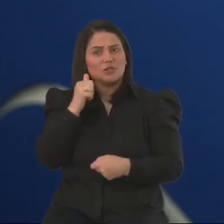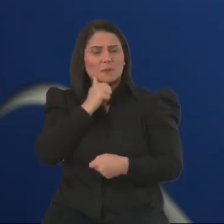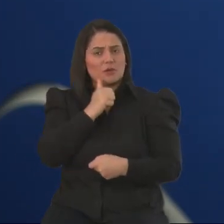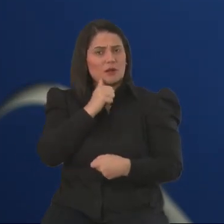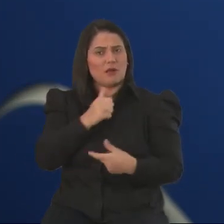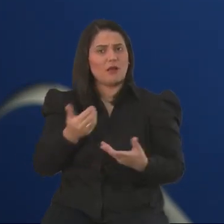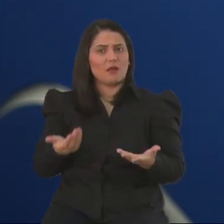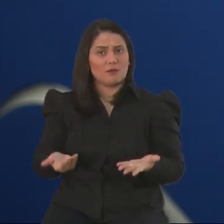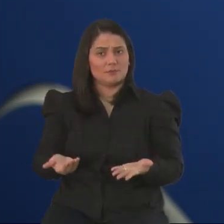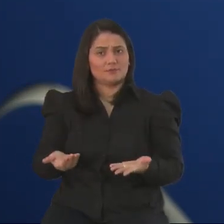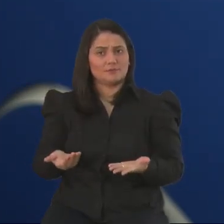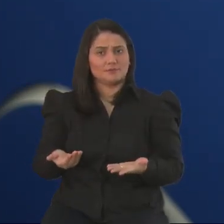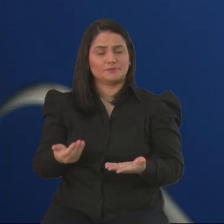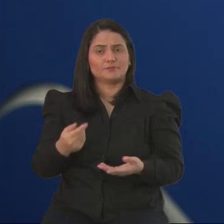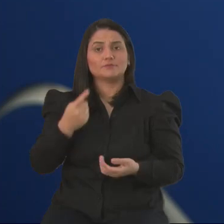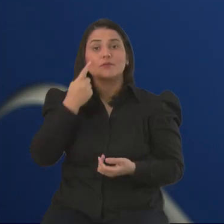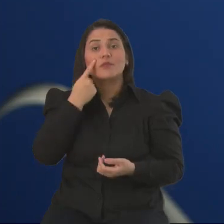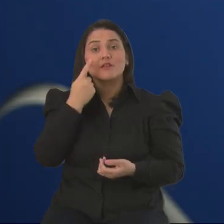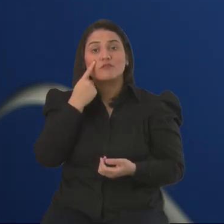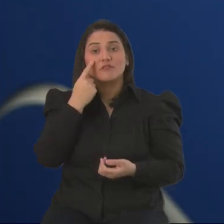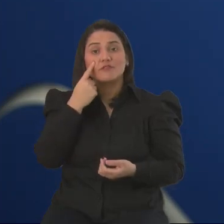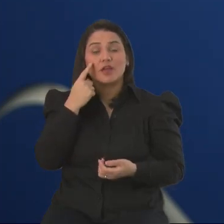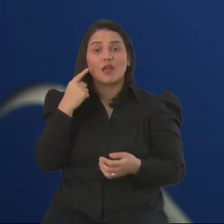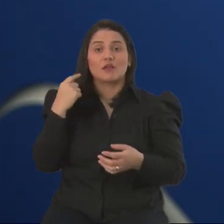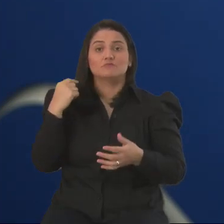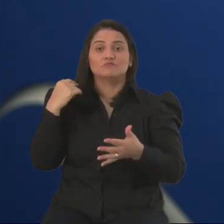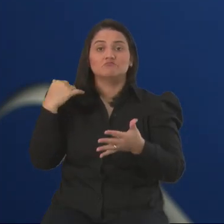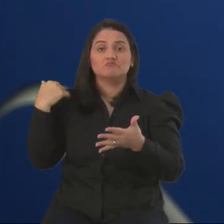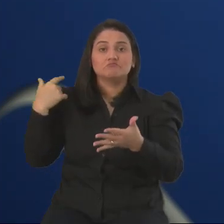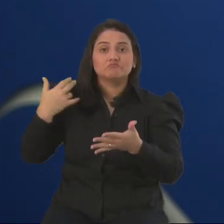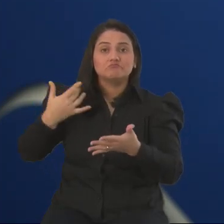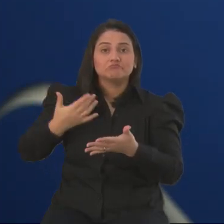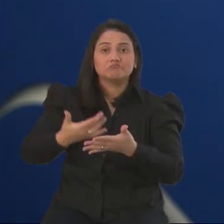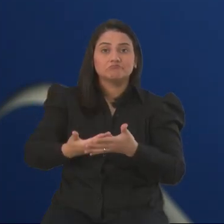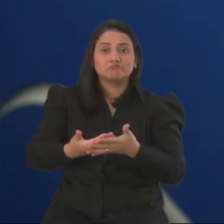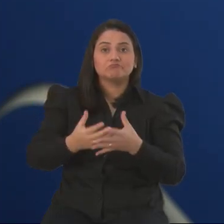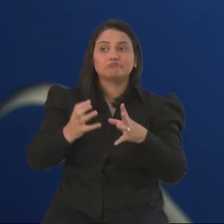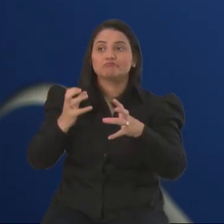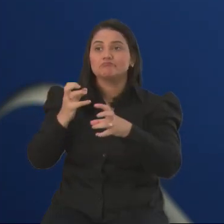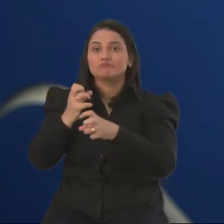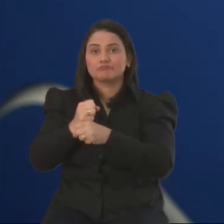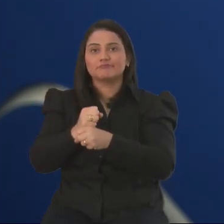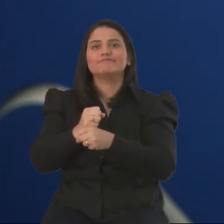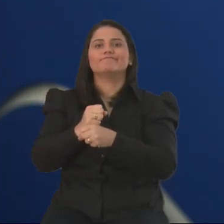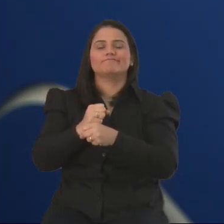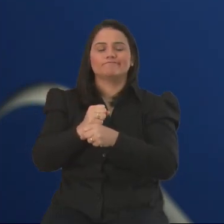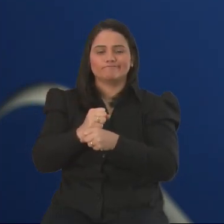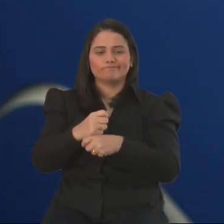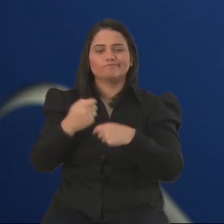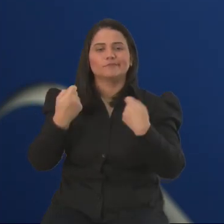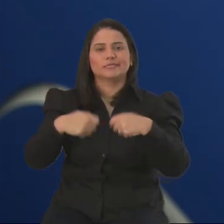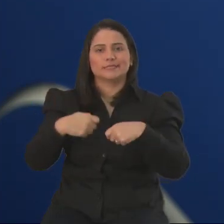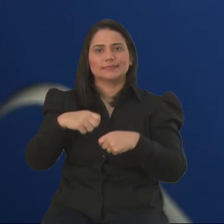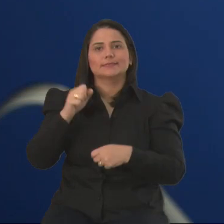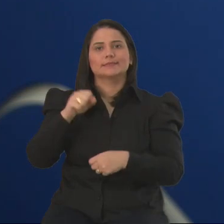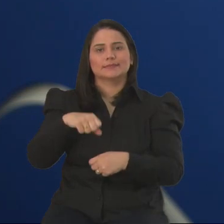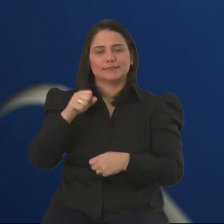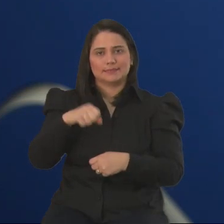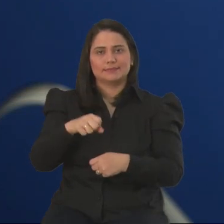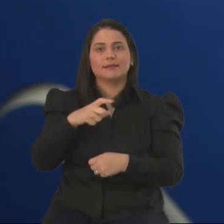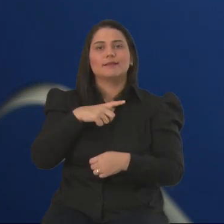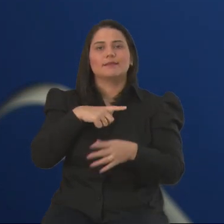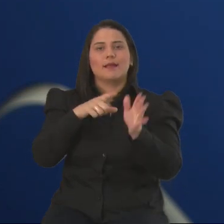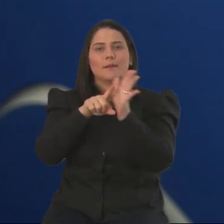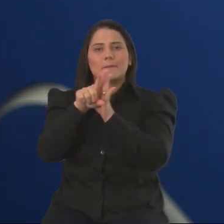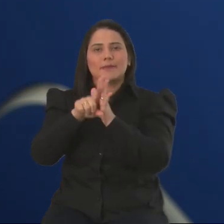Olhando os dados da realidade, infelizmente, nos dizem que sim. A PNAD, a Pesquisa